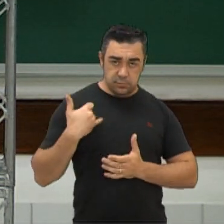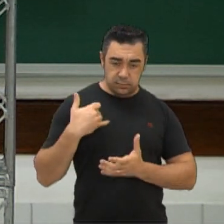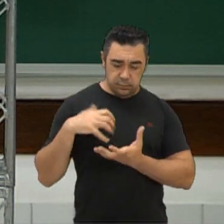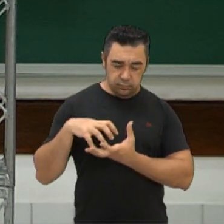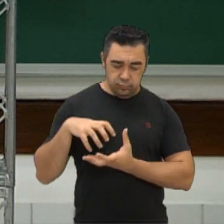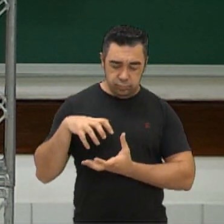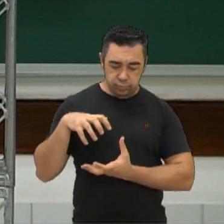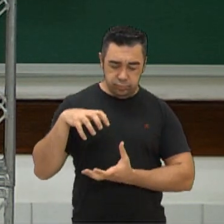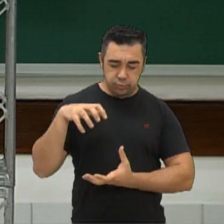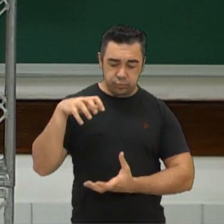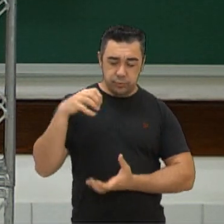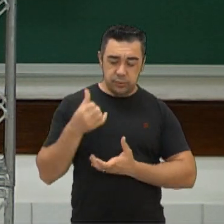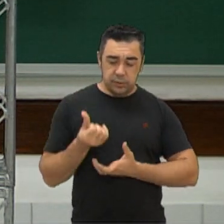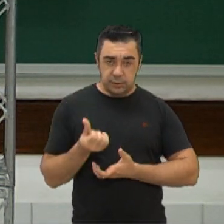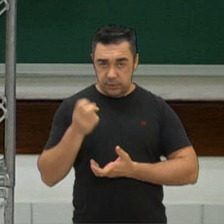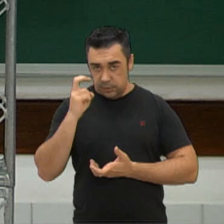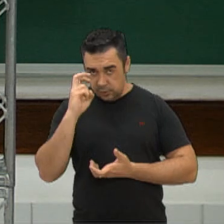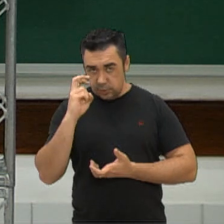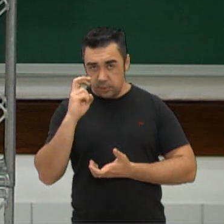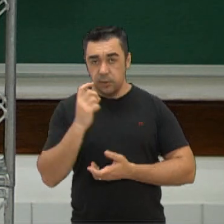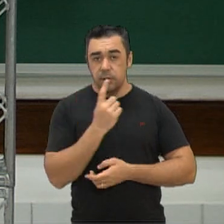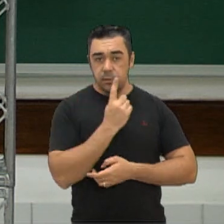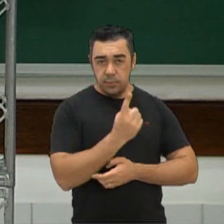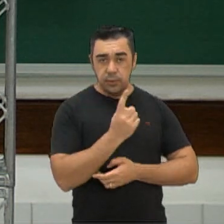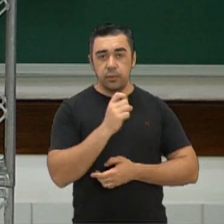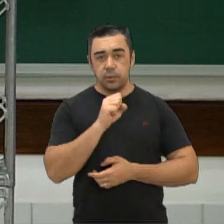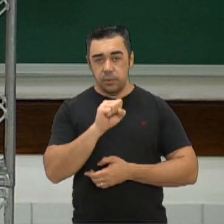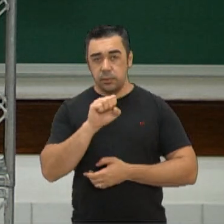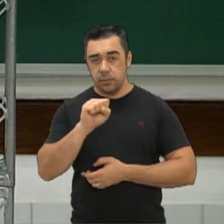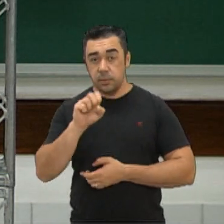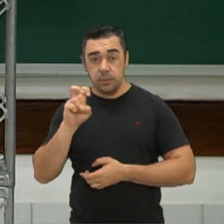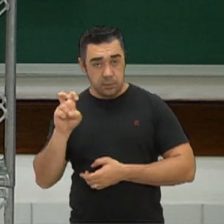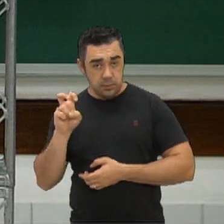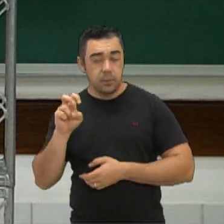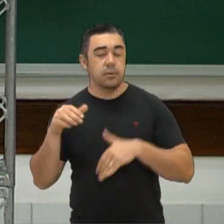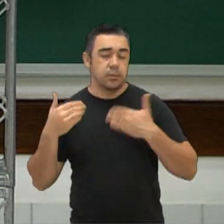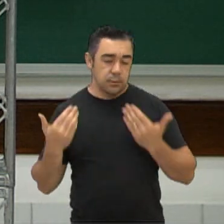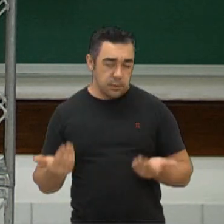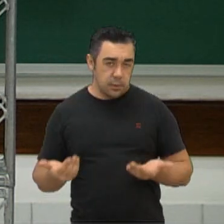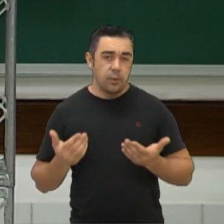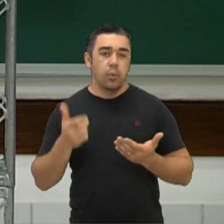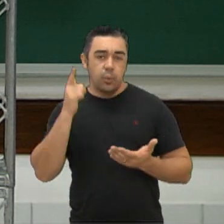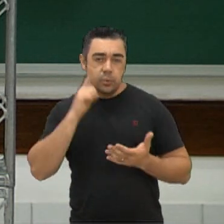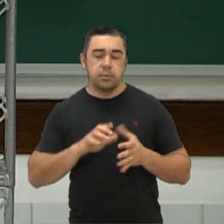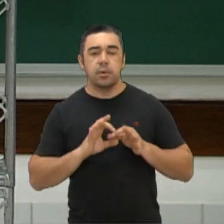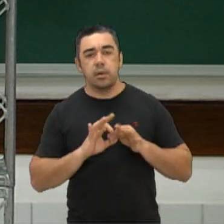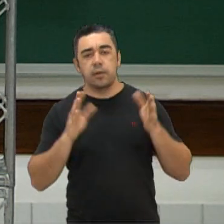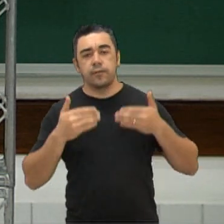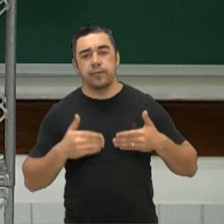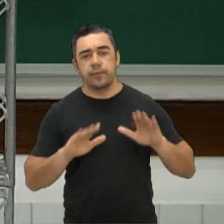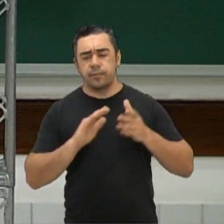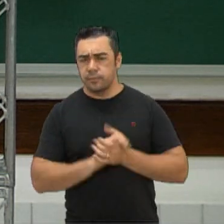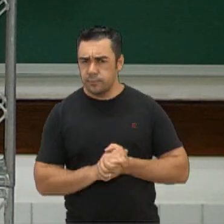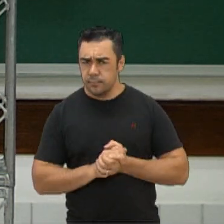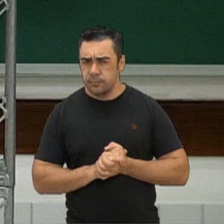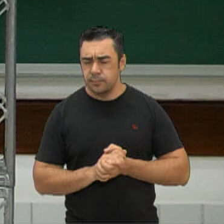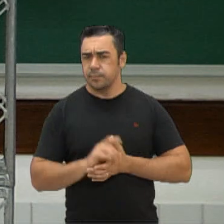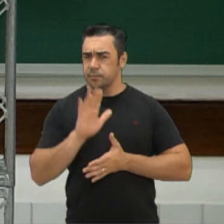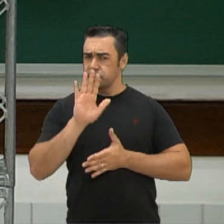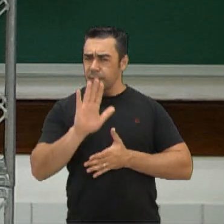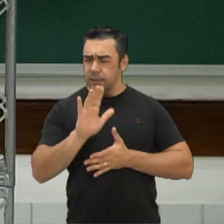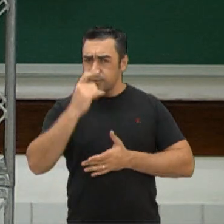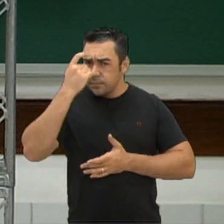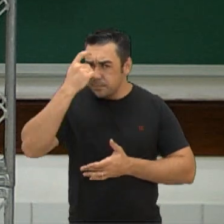aos 65 anos, a partir de 1885, ele então teria sua liberdade. Eu trago um dado aqui para a